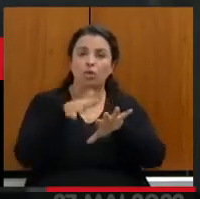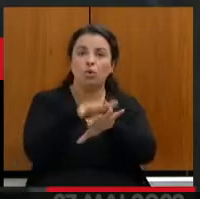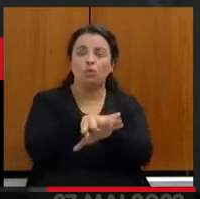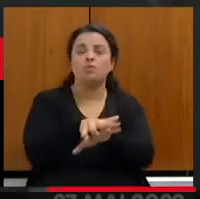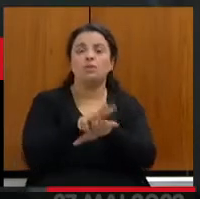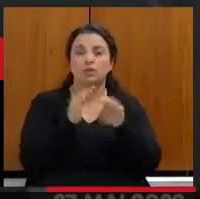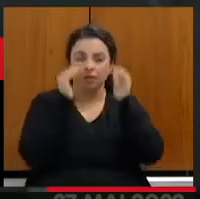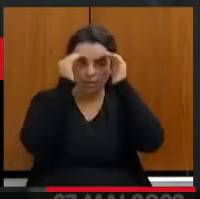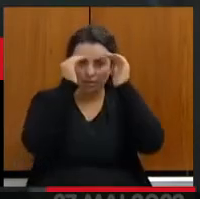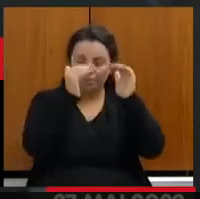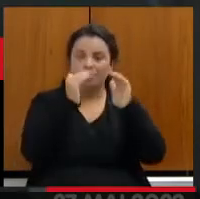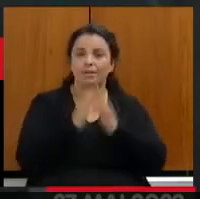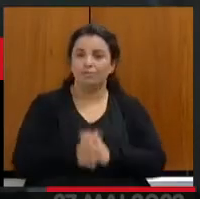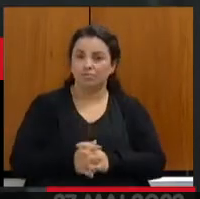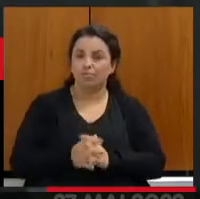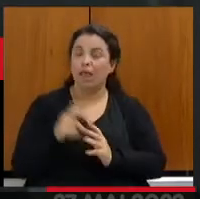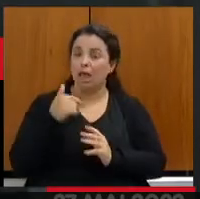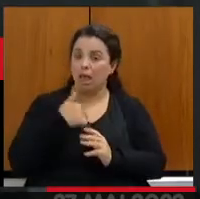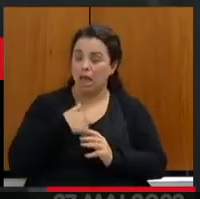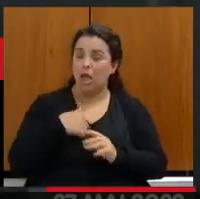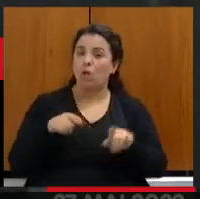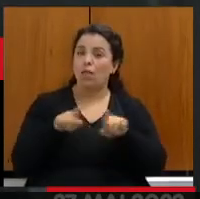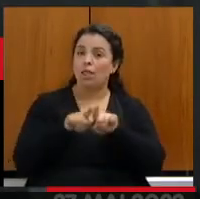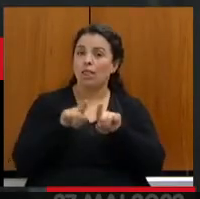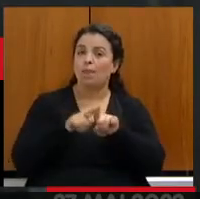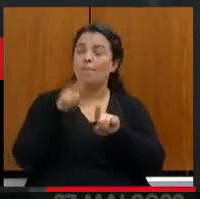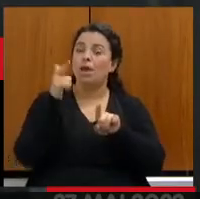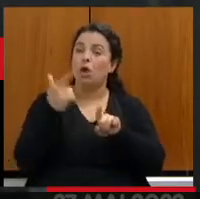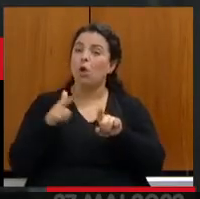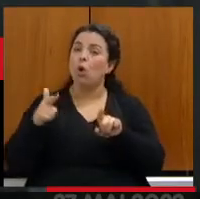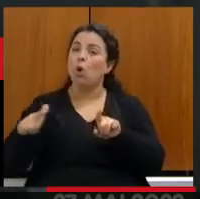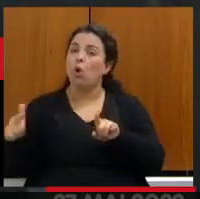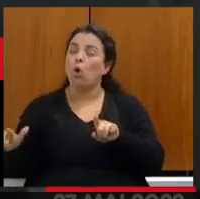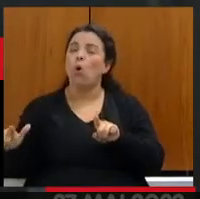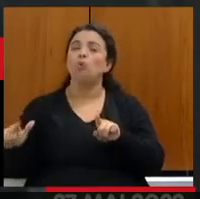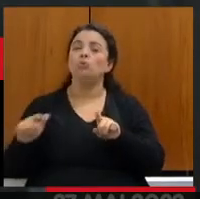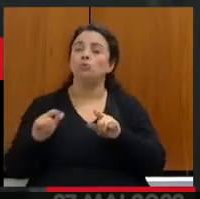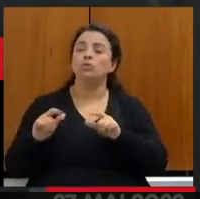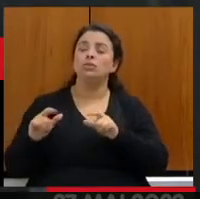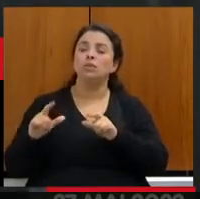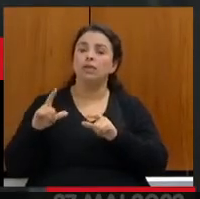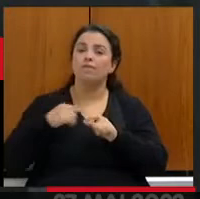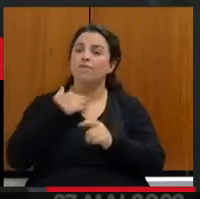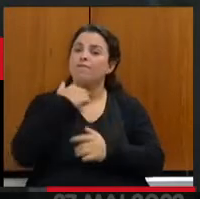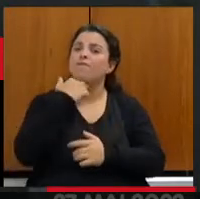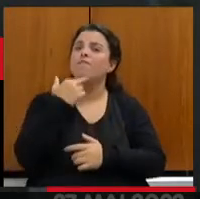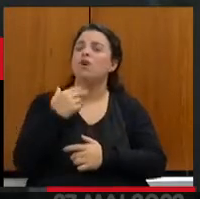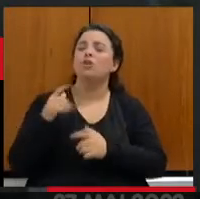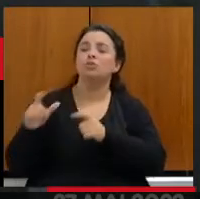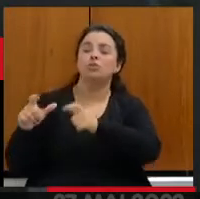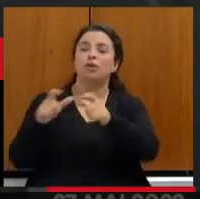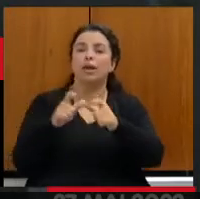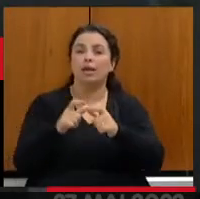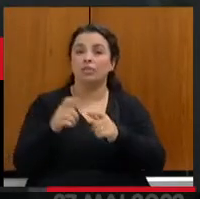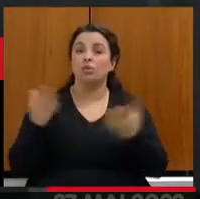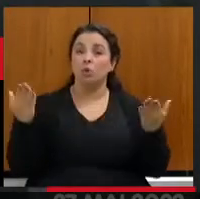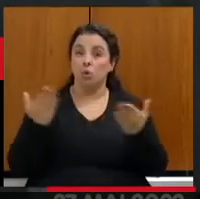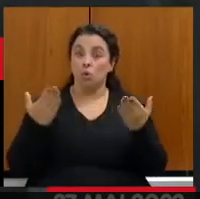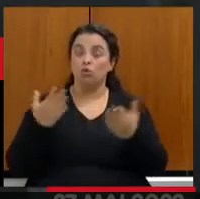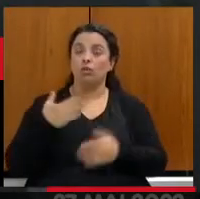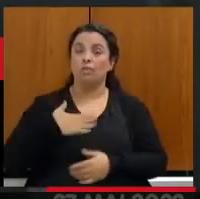mulher sou múltipla e falo também de outros lugares hoje trago aqui minha